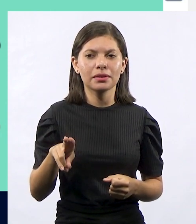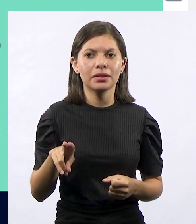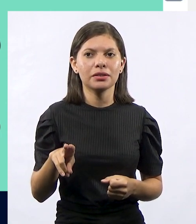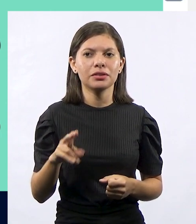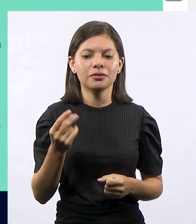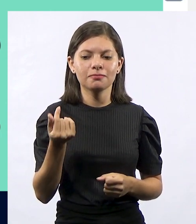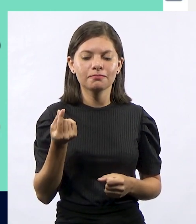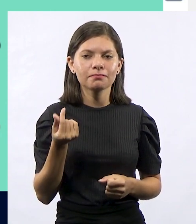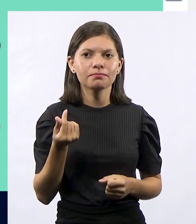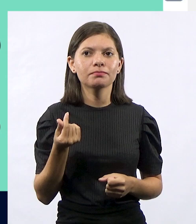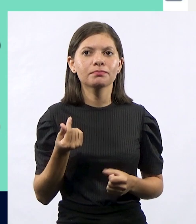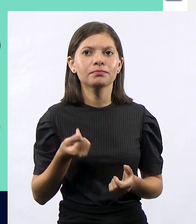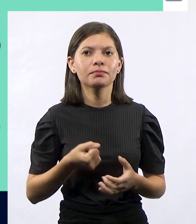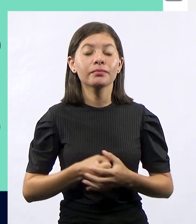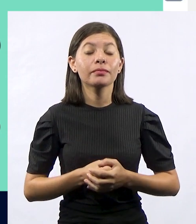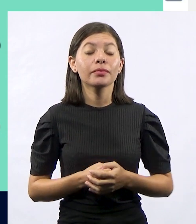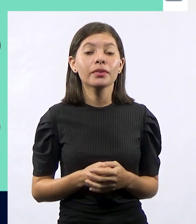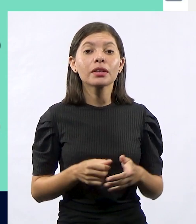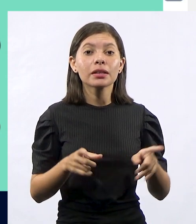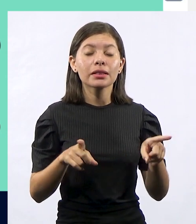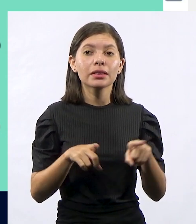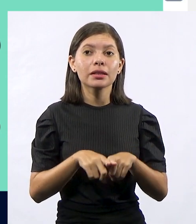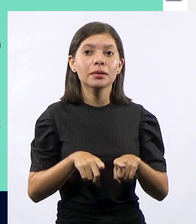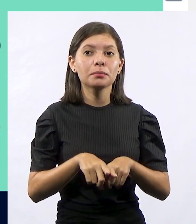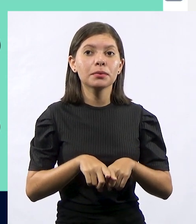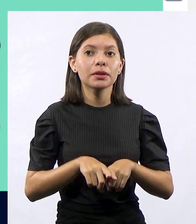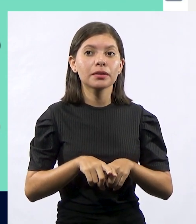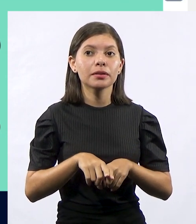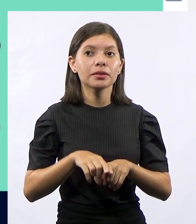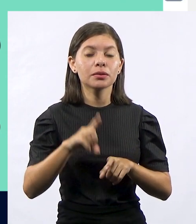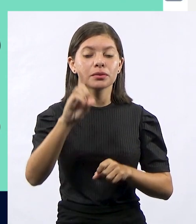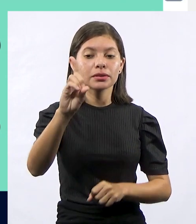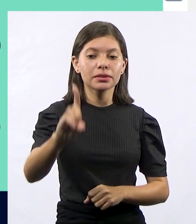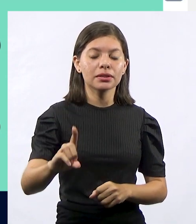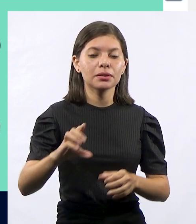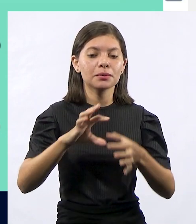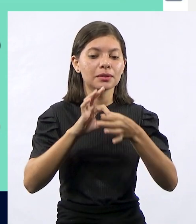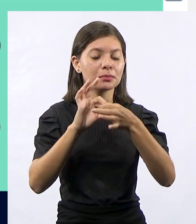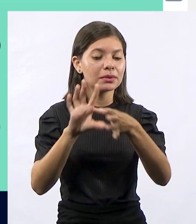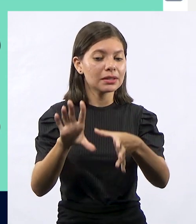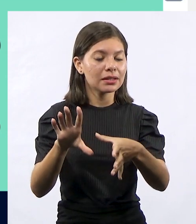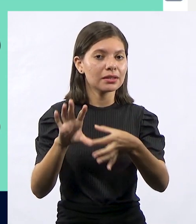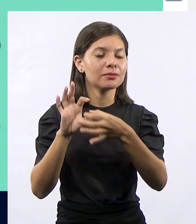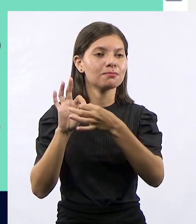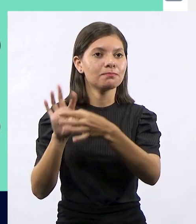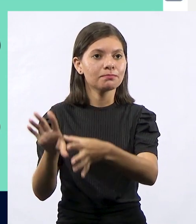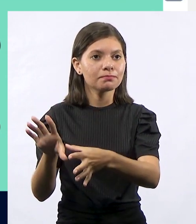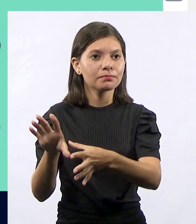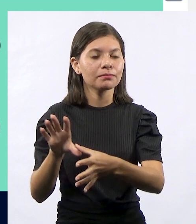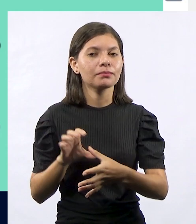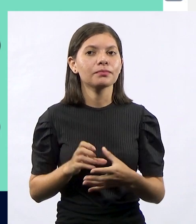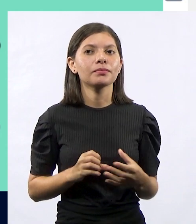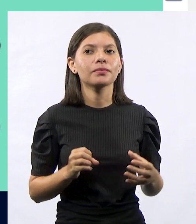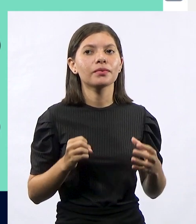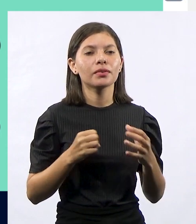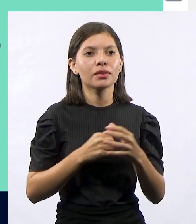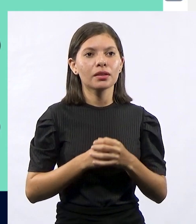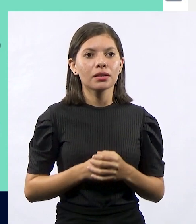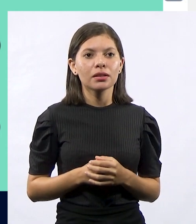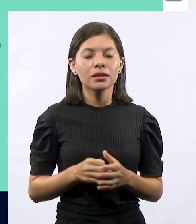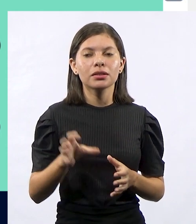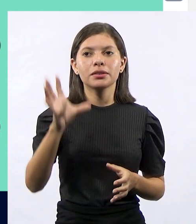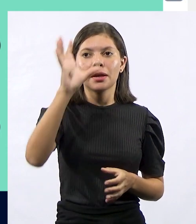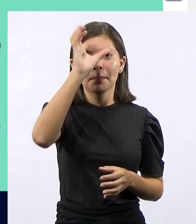igualdade de condições. Depois a gente vai ter o direito à liberdade. Sim, a